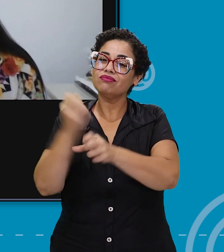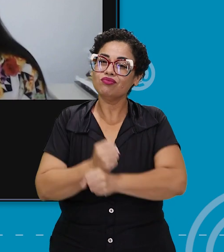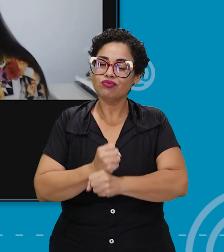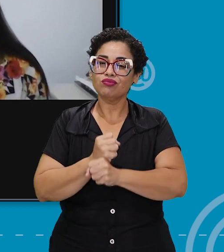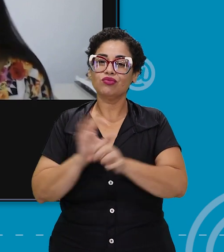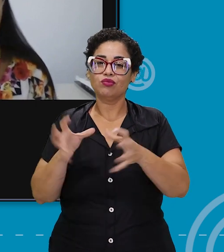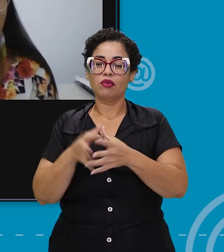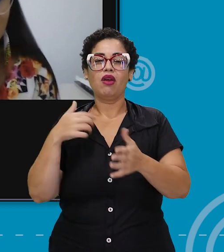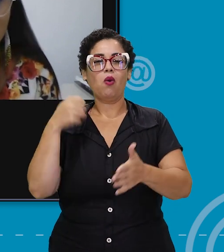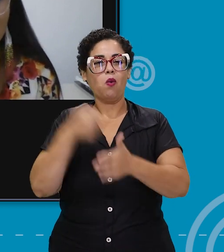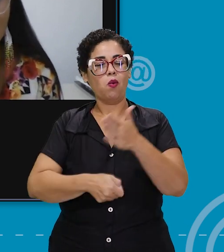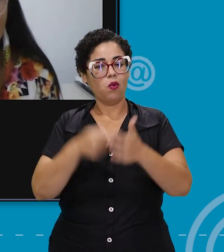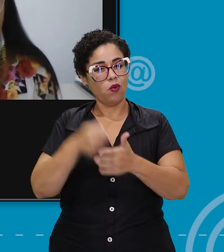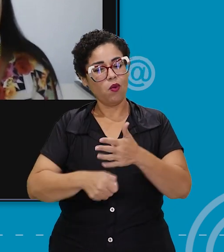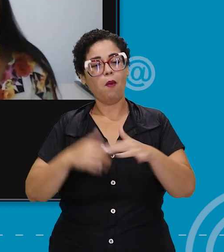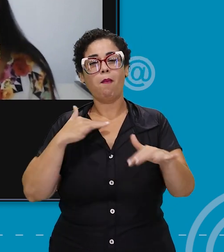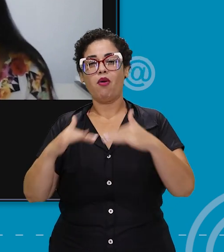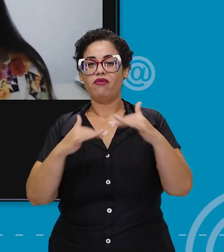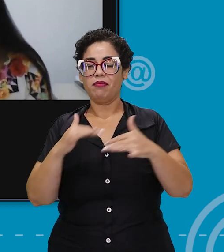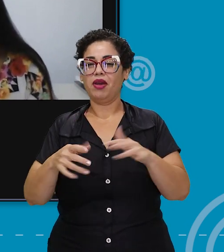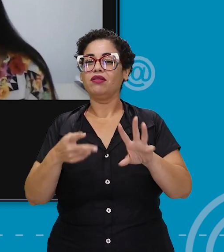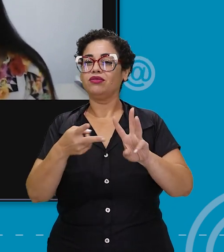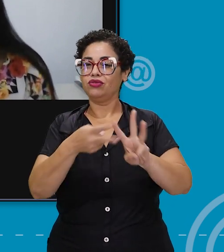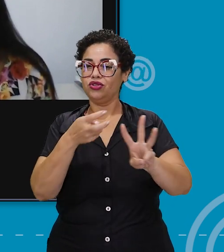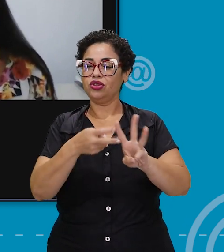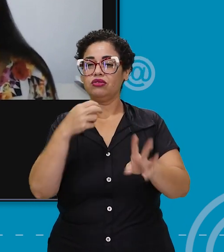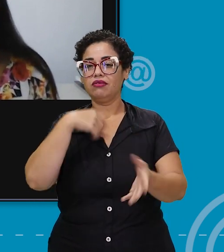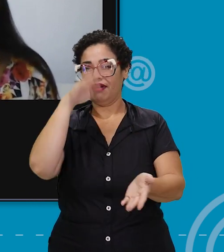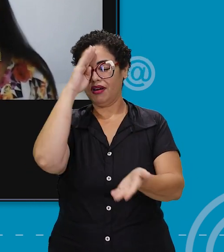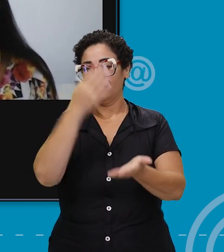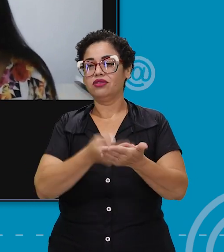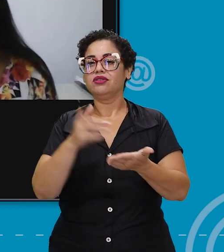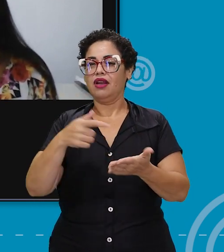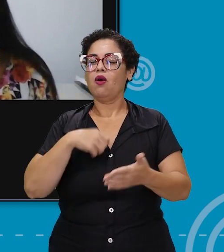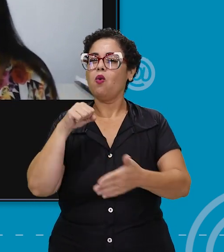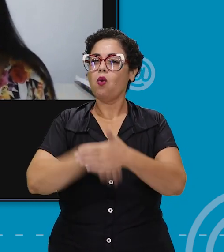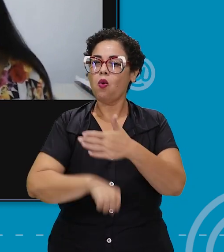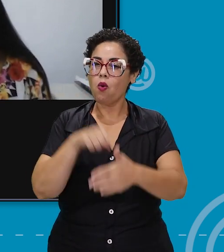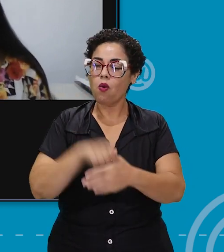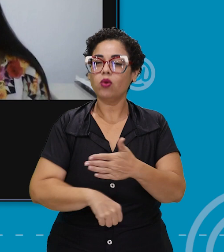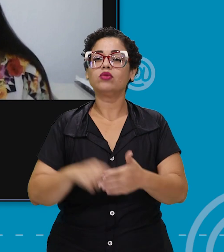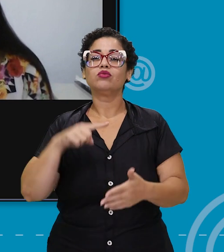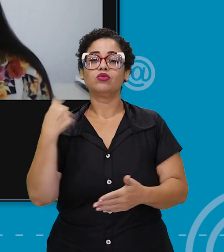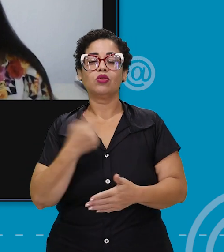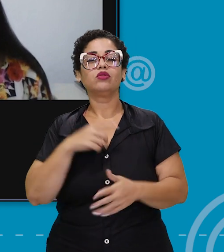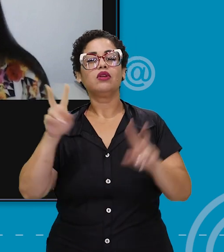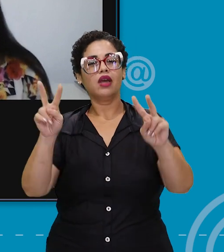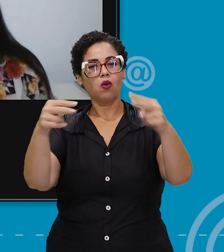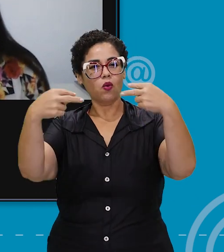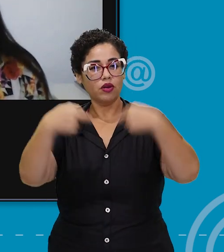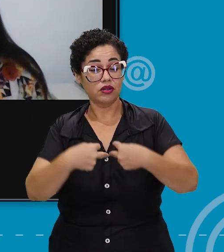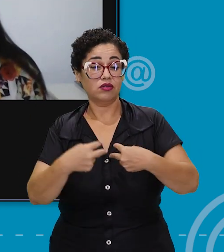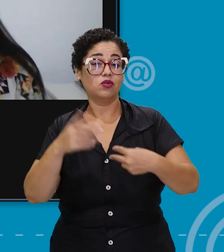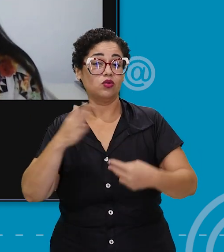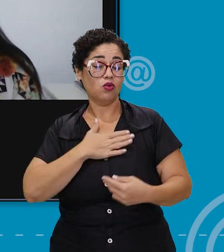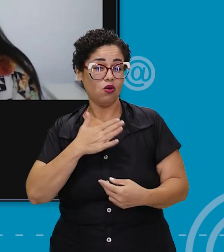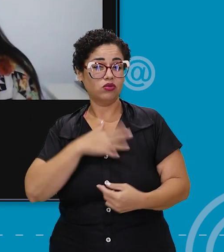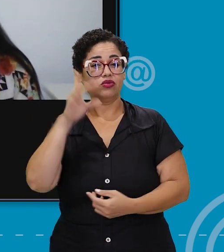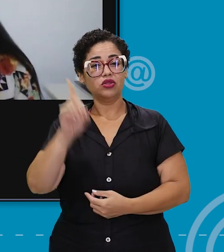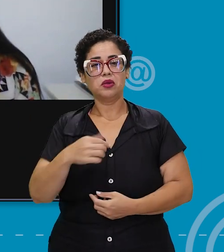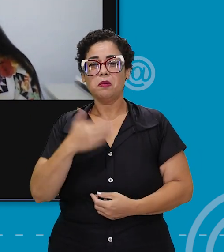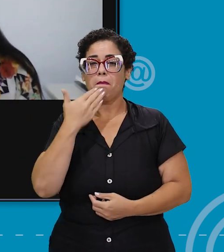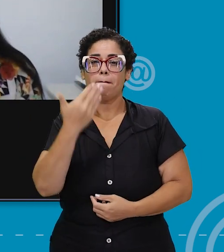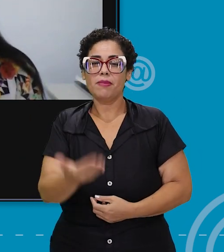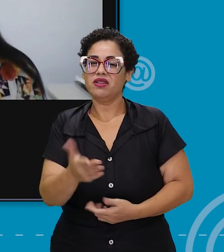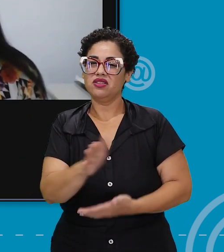muito, porque eu também sou ativista do movimento indígena, e eu acredito que é isso, a gente lutar mesmo pelos nossos reconhecimentos, os nossos direitos.